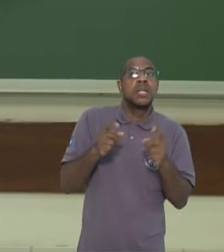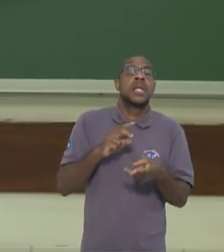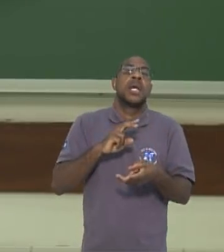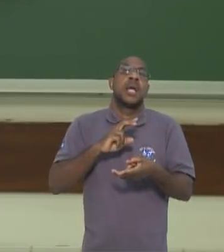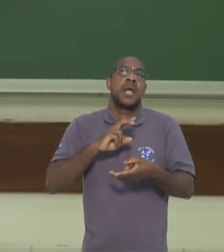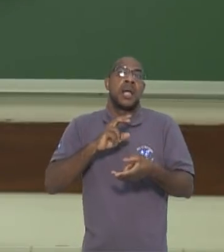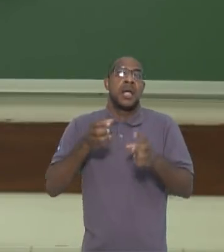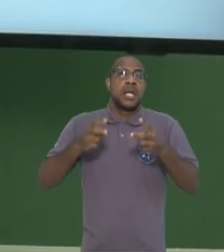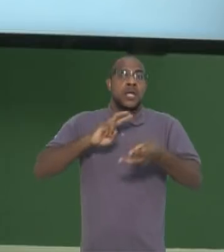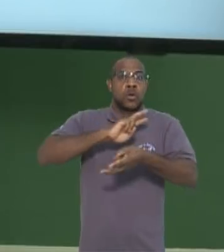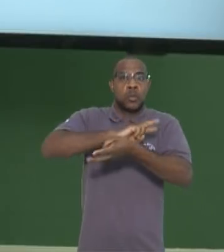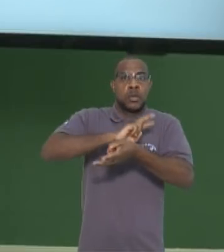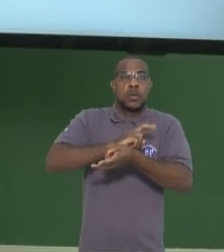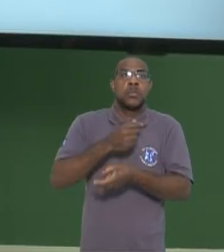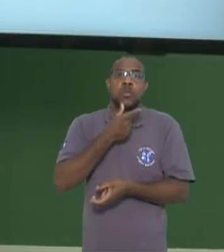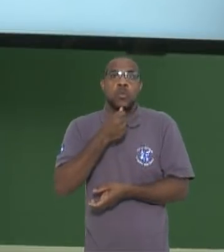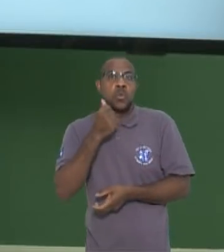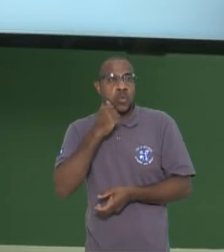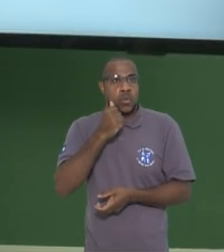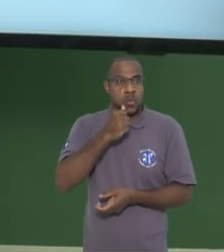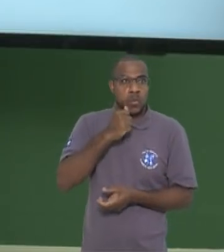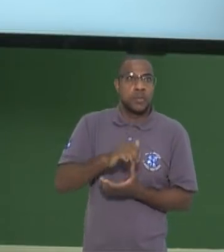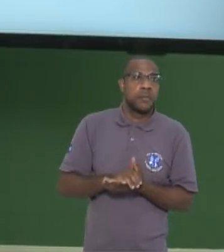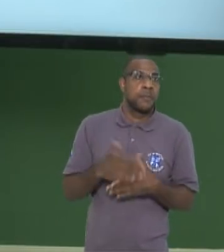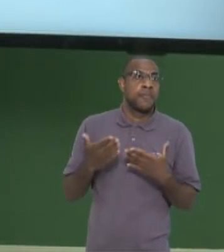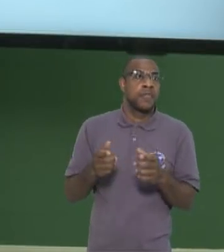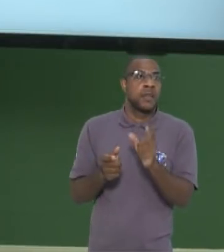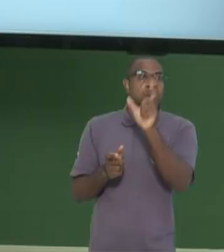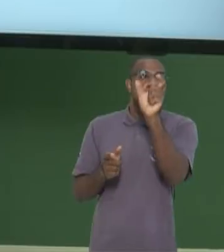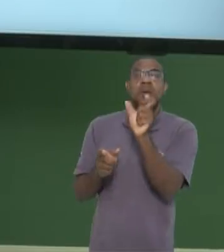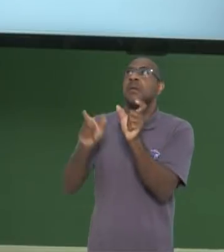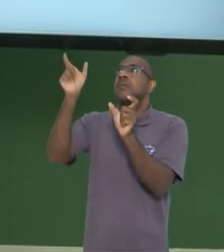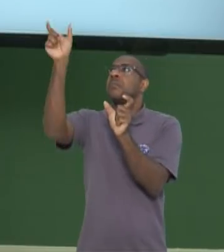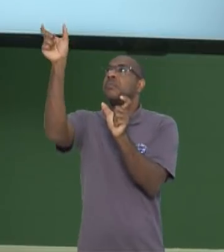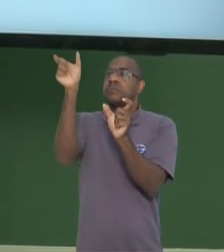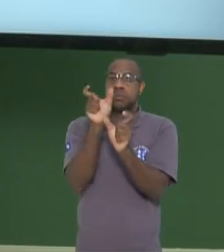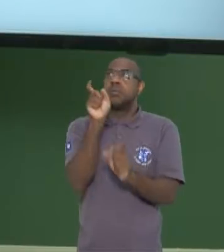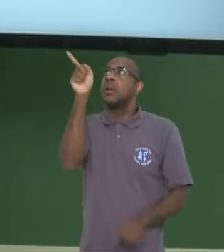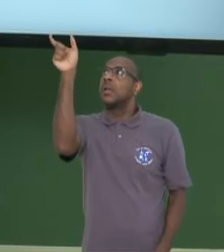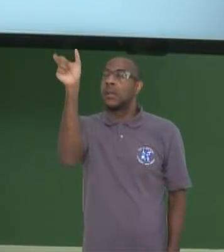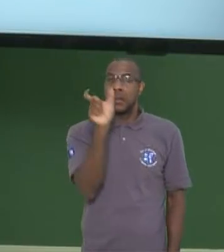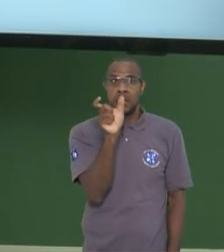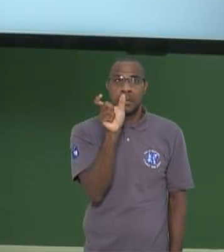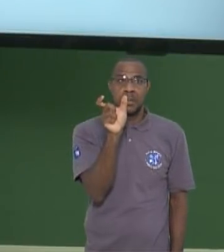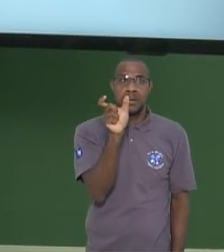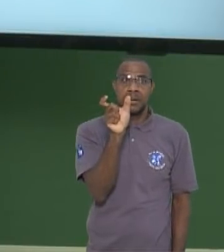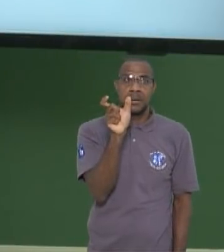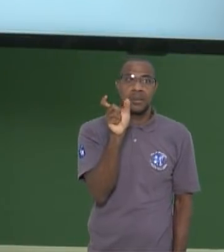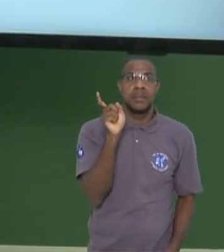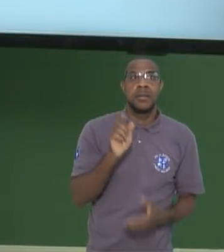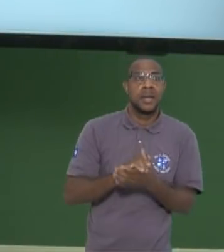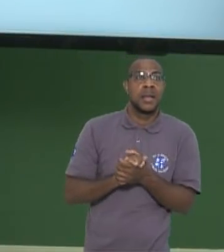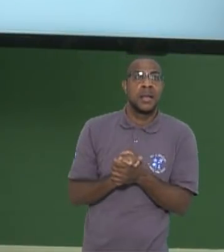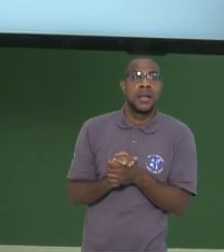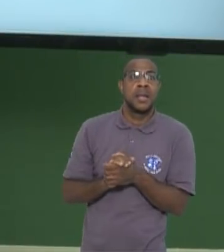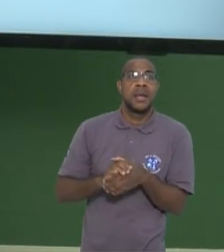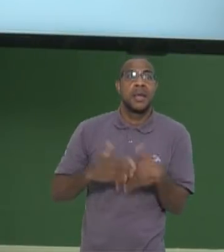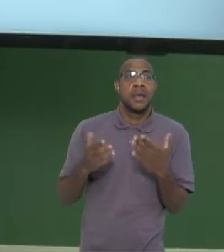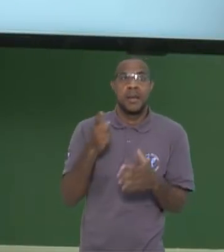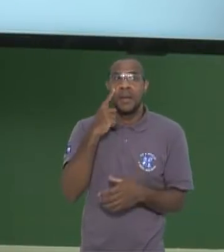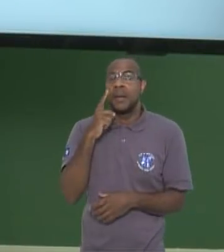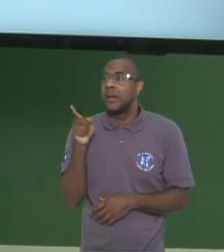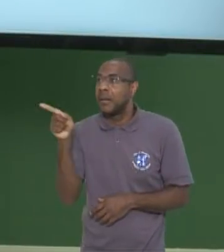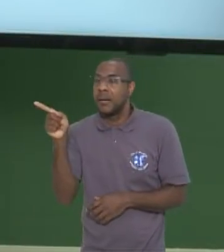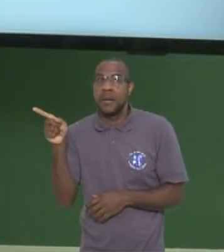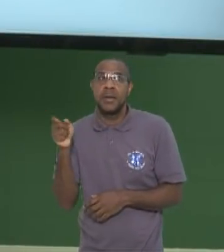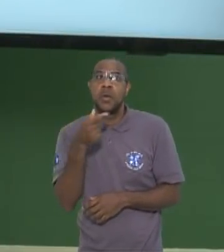sexuais. Primeira síndrome, síndrome de Klinefelter. Vejam esse cariótipo aqui. Apesar do desenho estar um pouco diferente dos demais, vocês podem ver